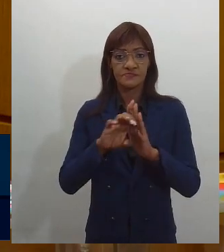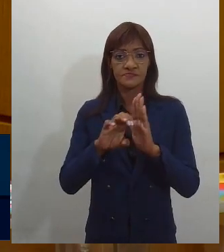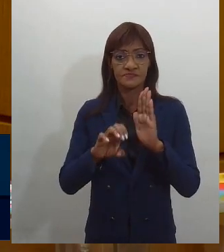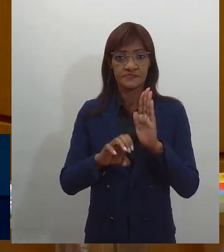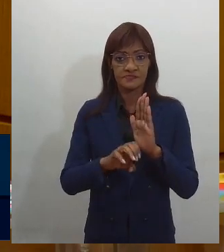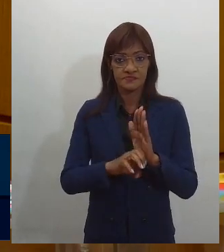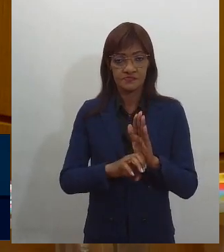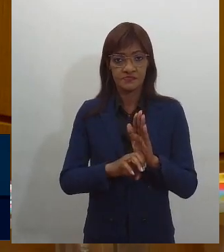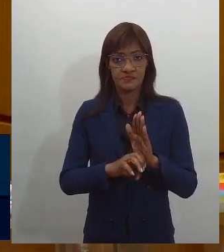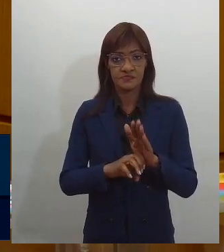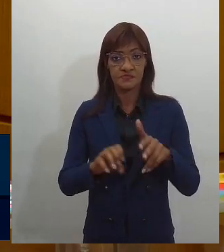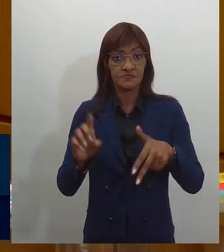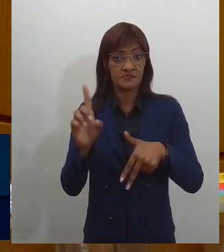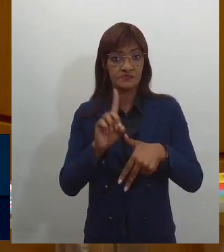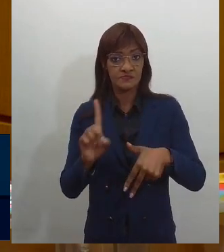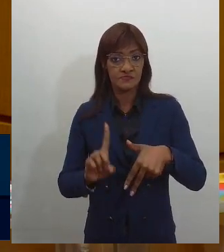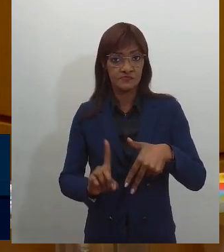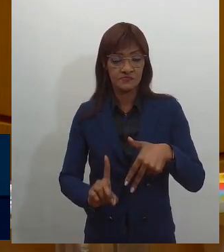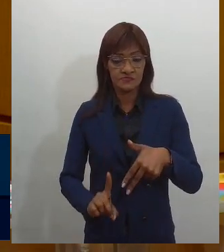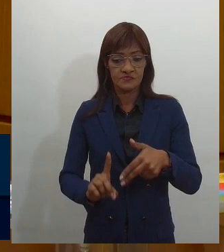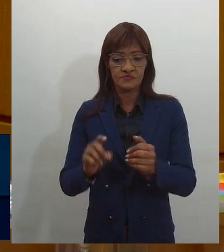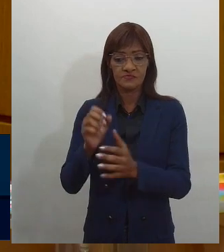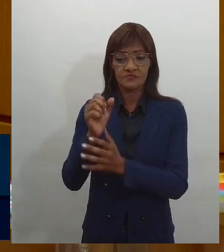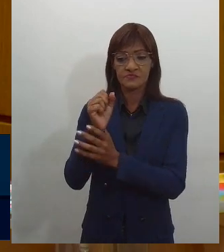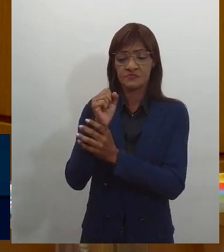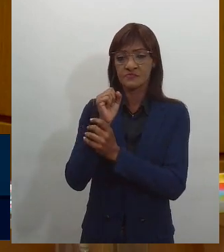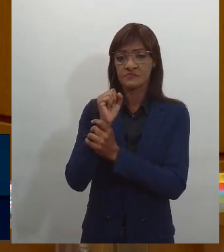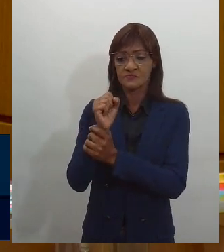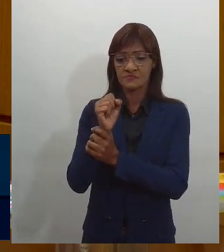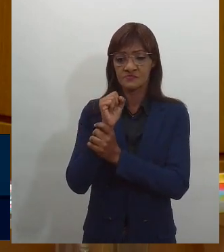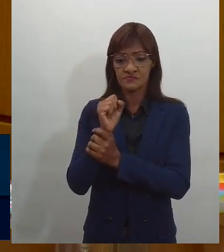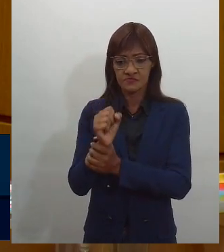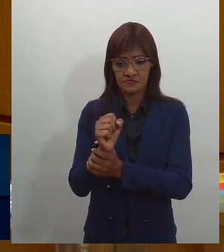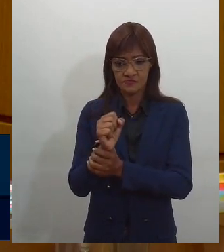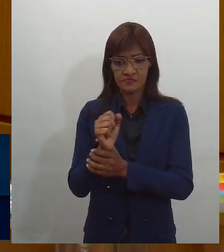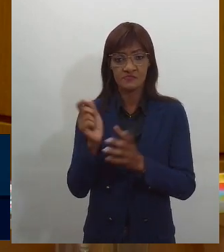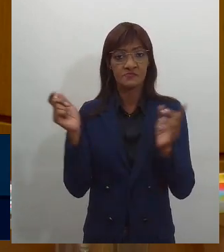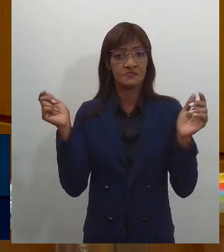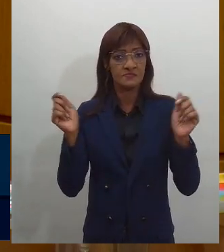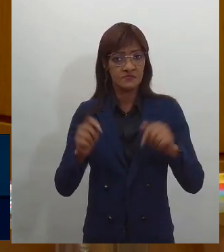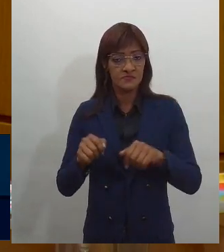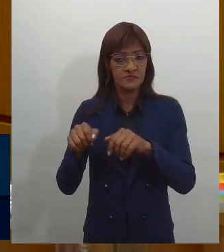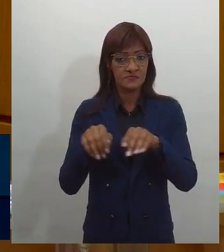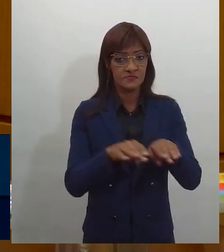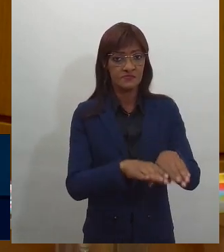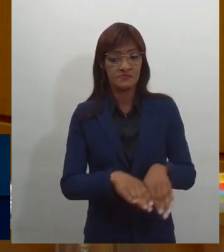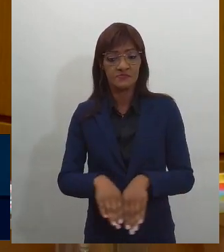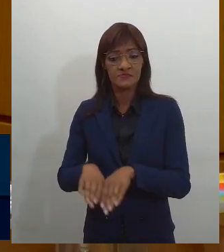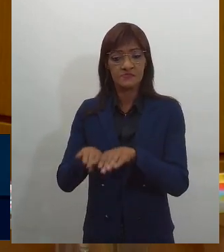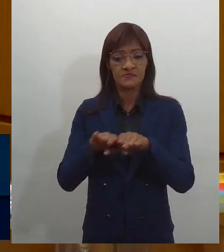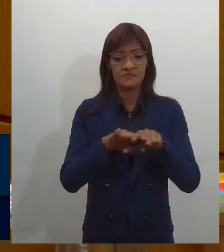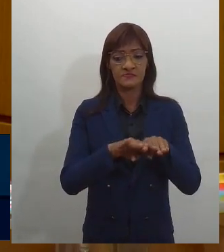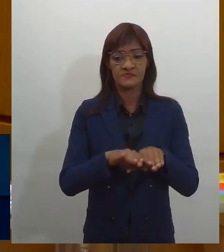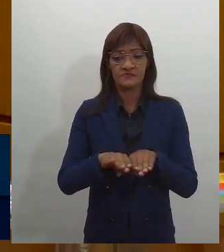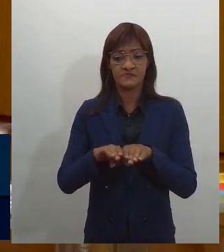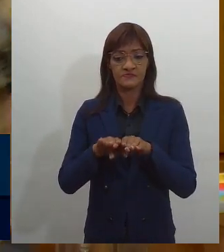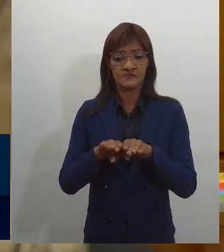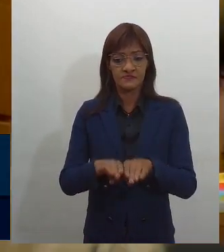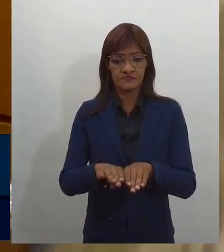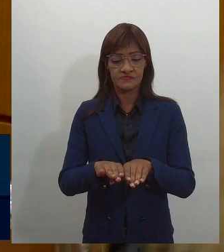para assegurar e promover condições de igualdade, exercícios dos direitos e